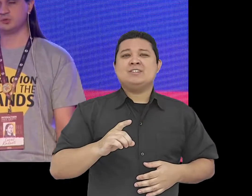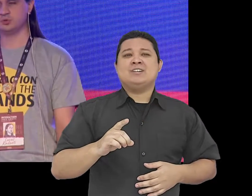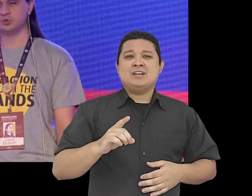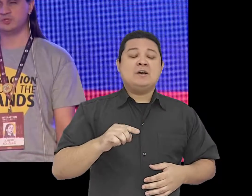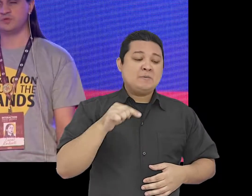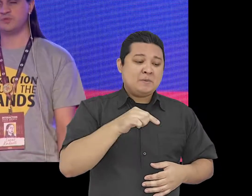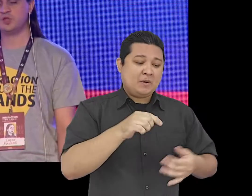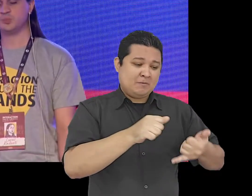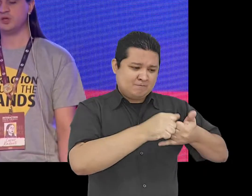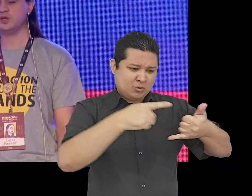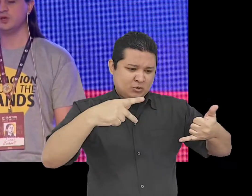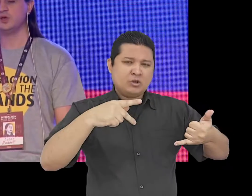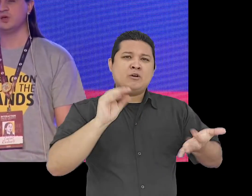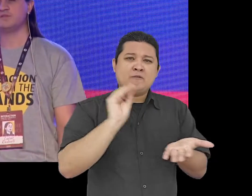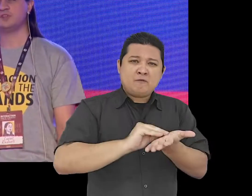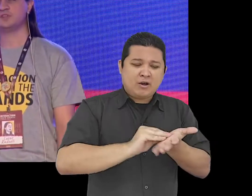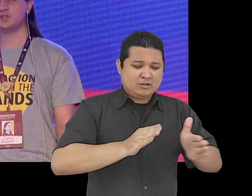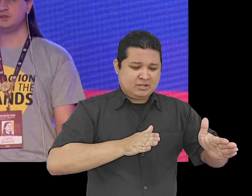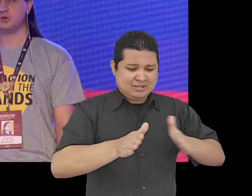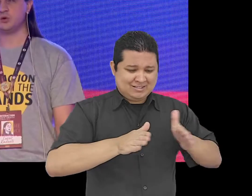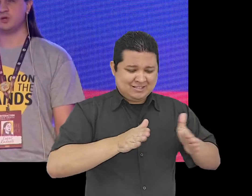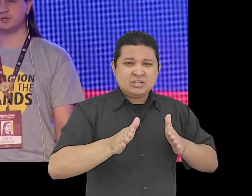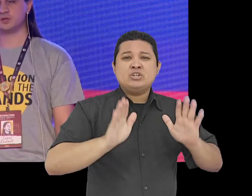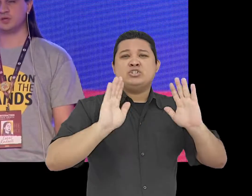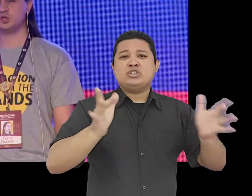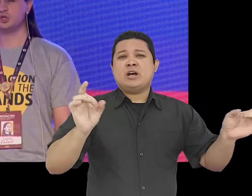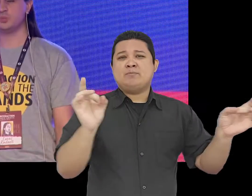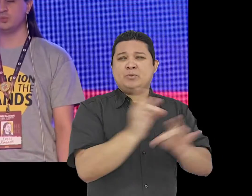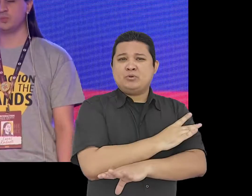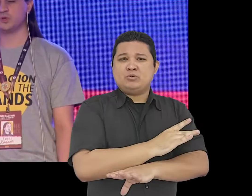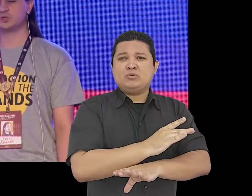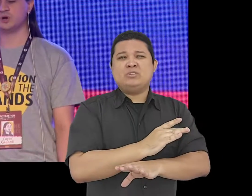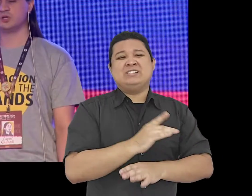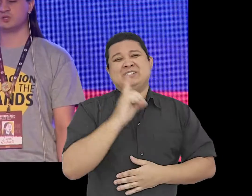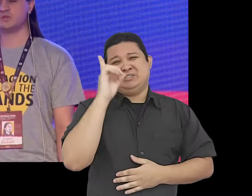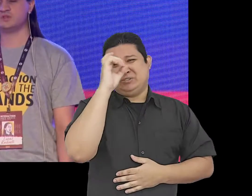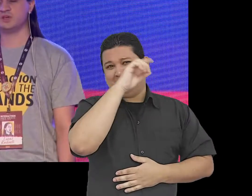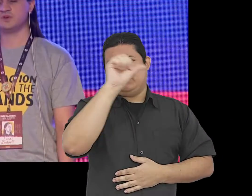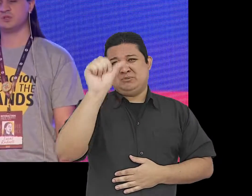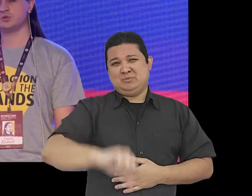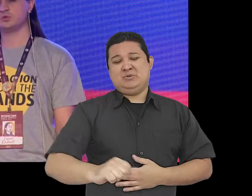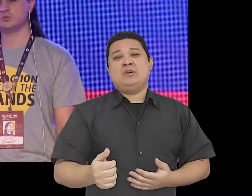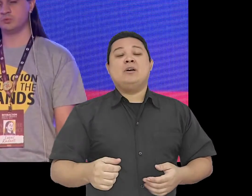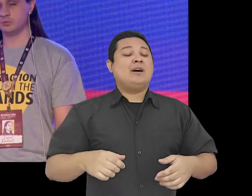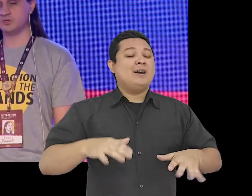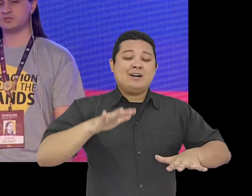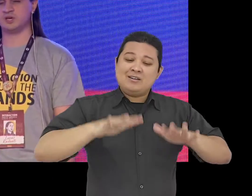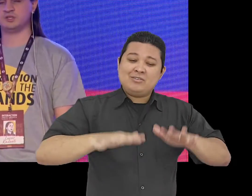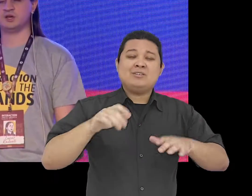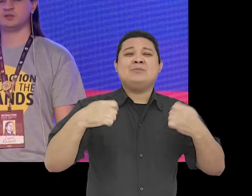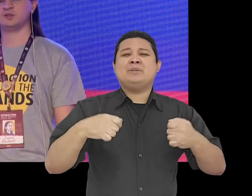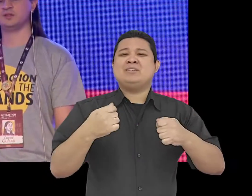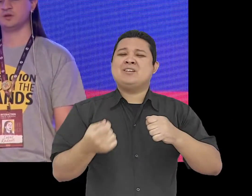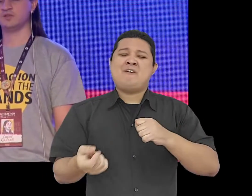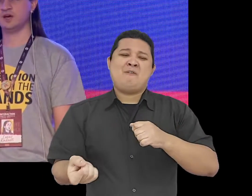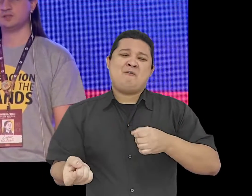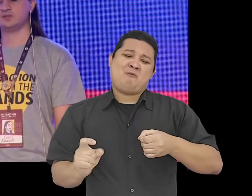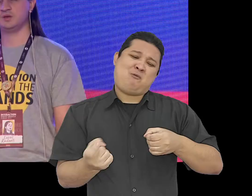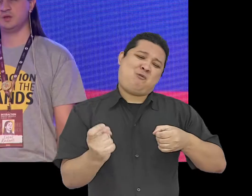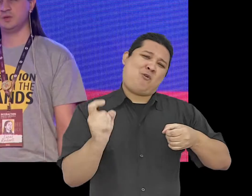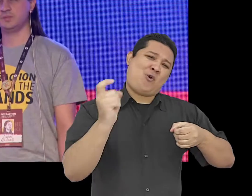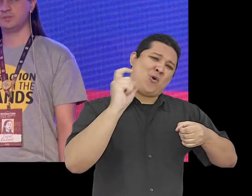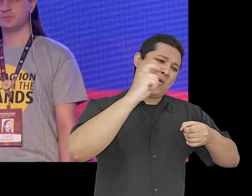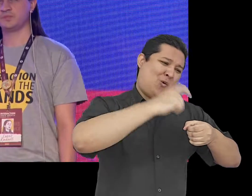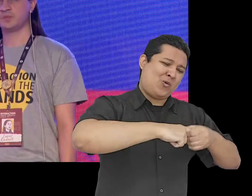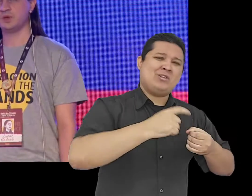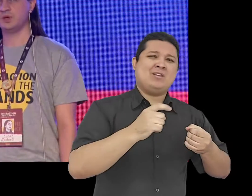nessa fase do desenvolvimento, porque vai ter tanta coisa que a gente não pensou antes, talvez tenha que fazer todo um redesign da